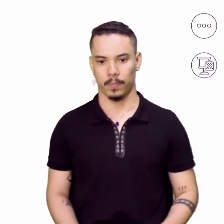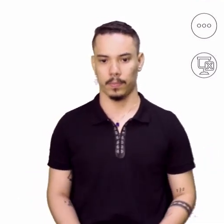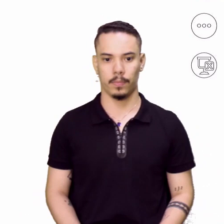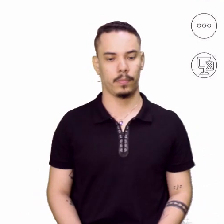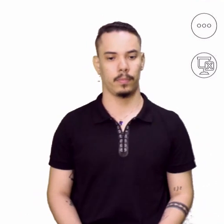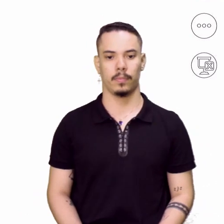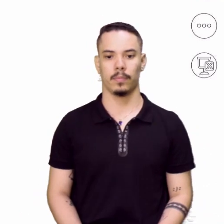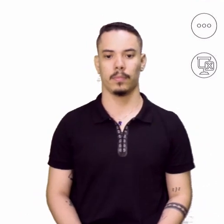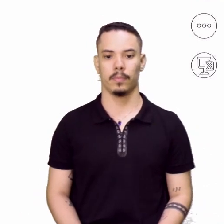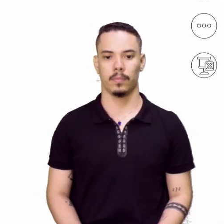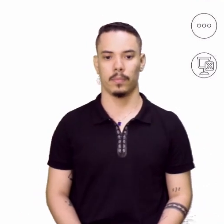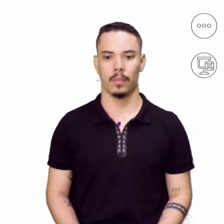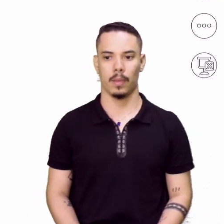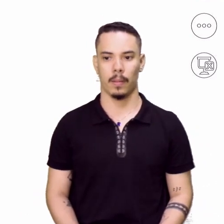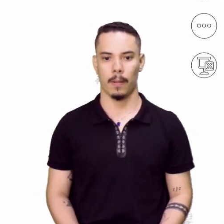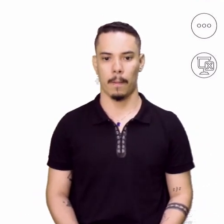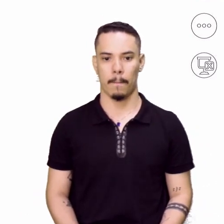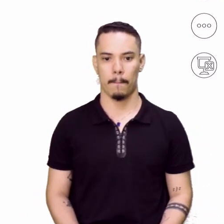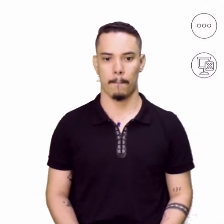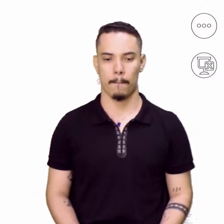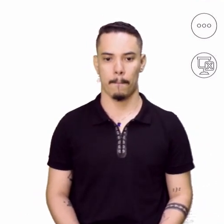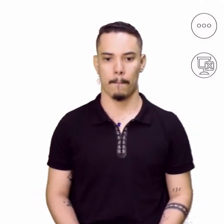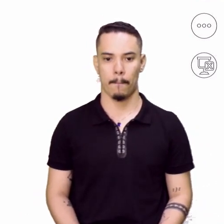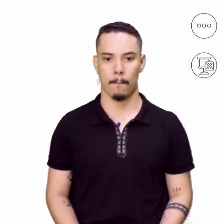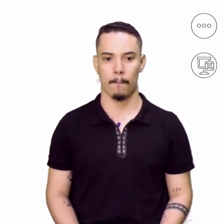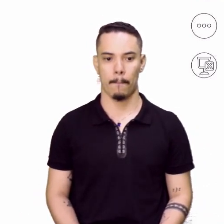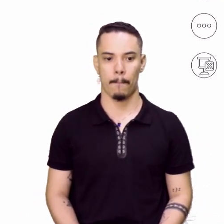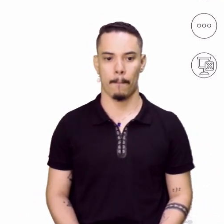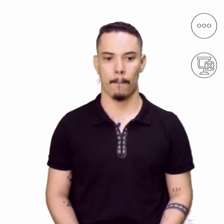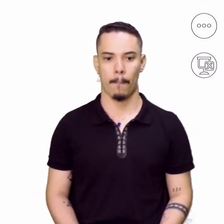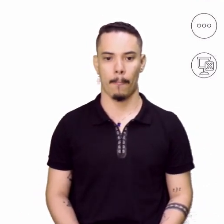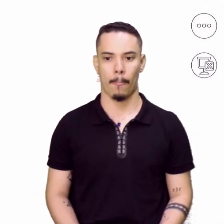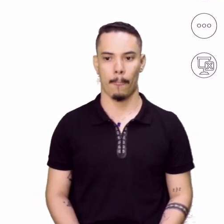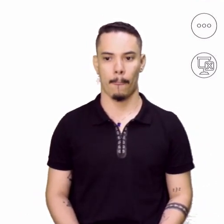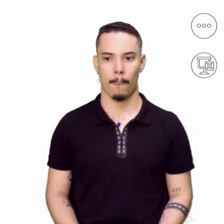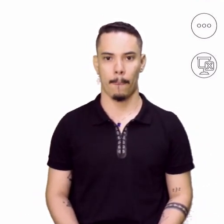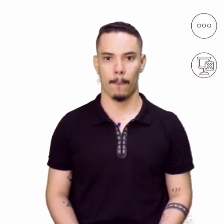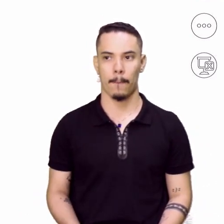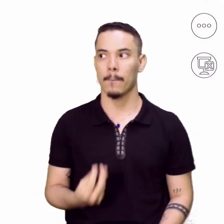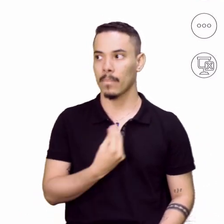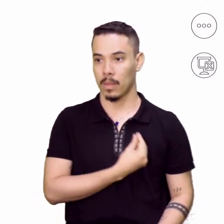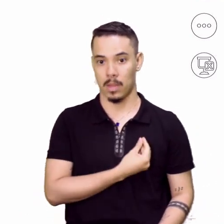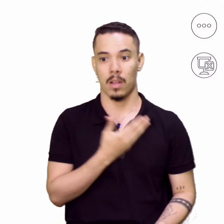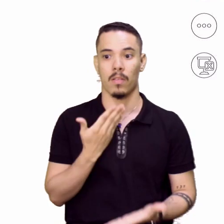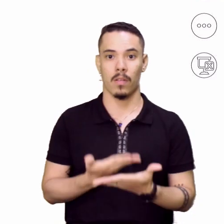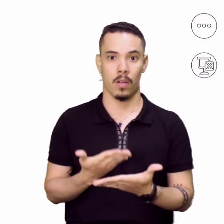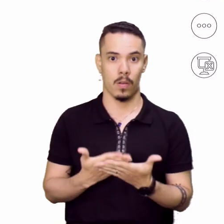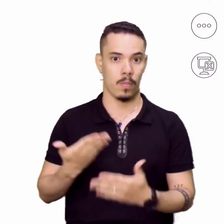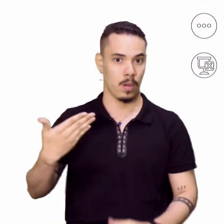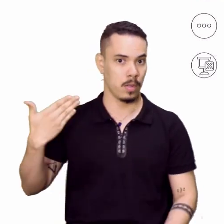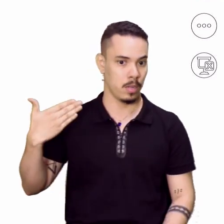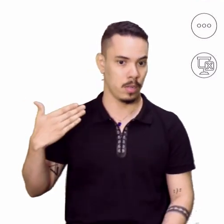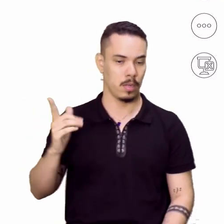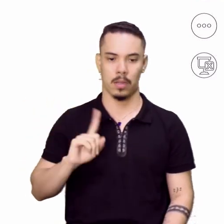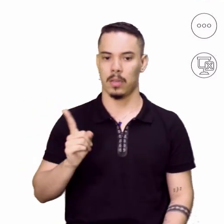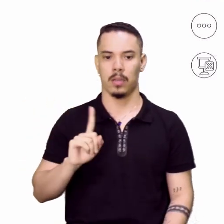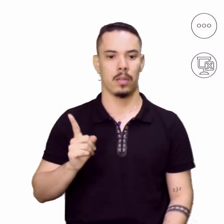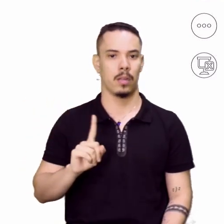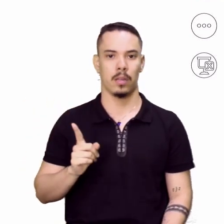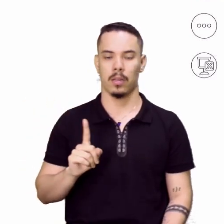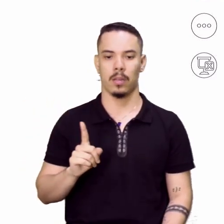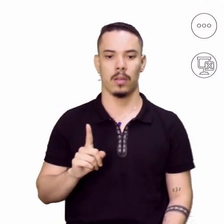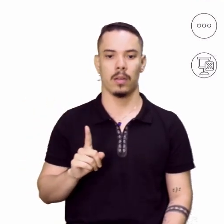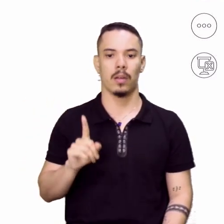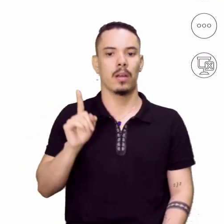aliás além de ele estava na nossa aula não não não é não é tava não